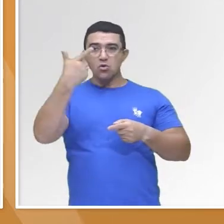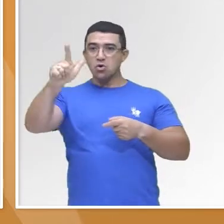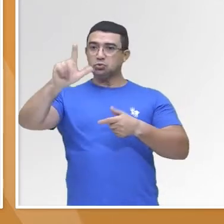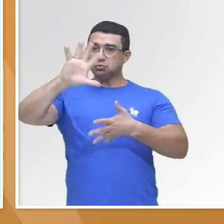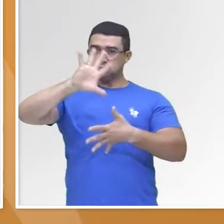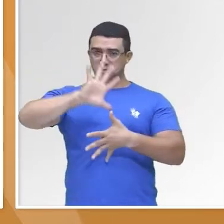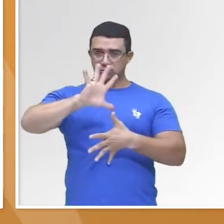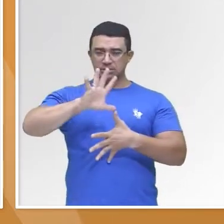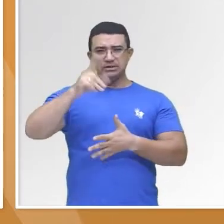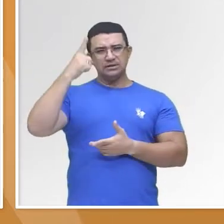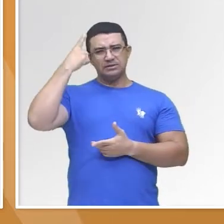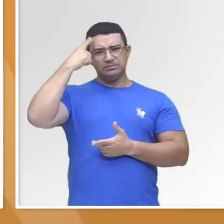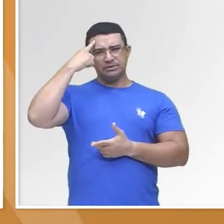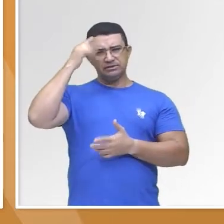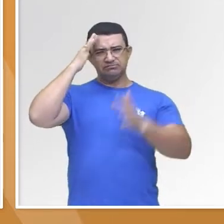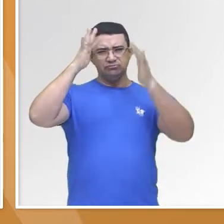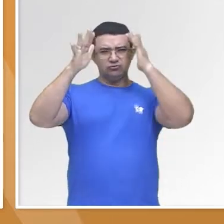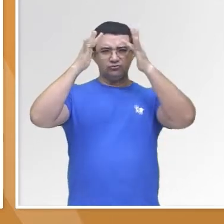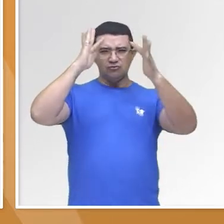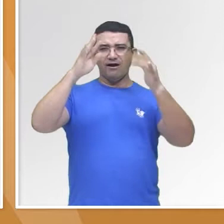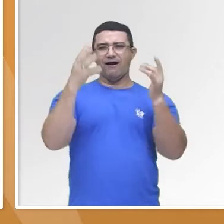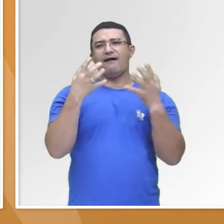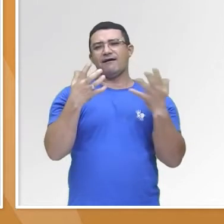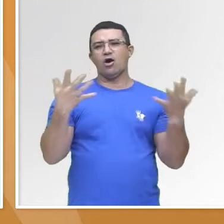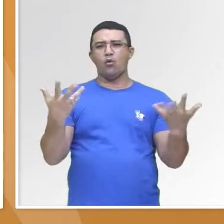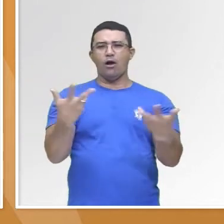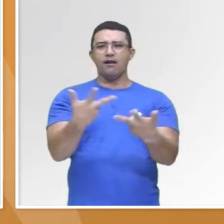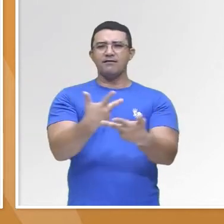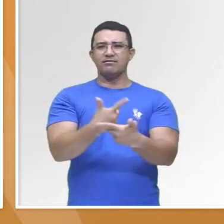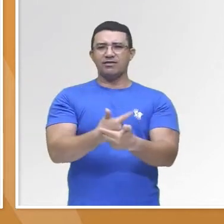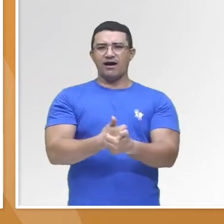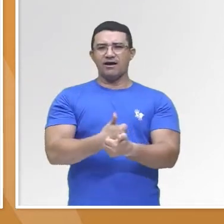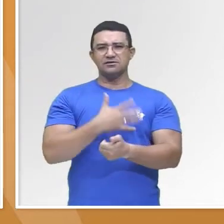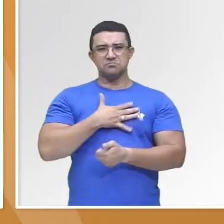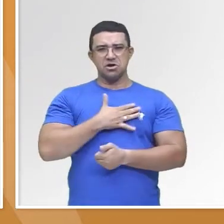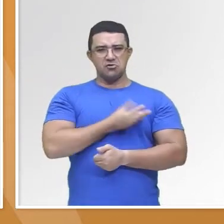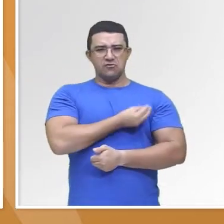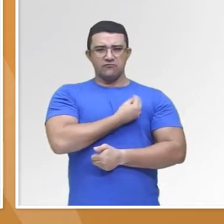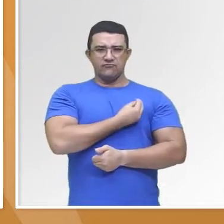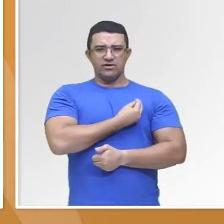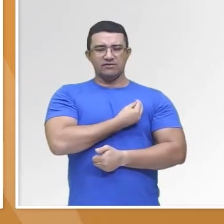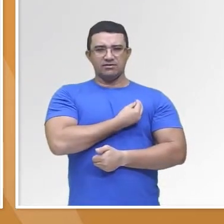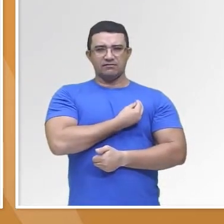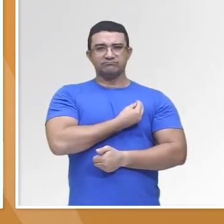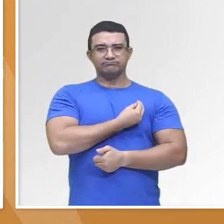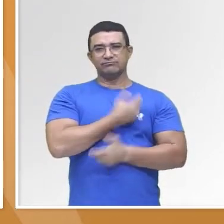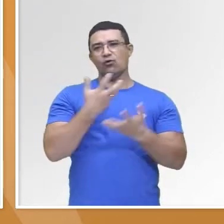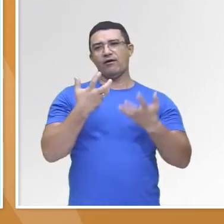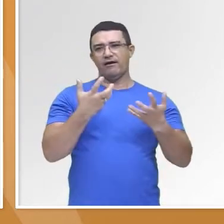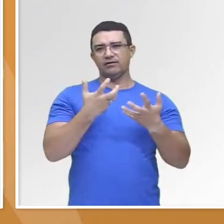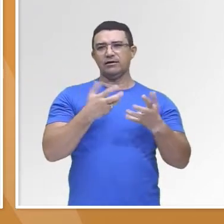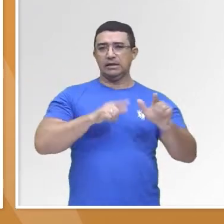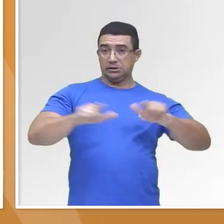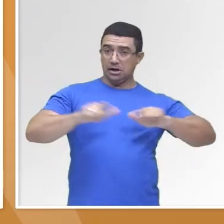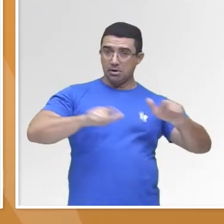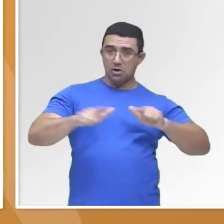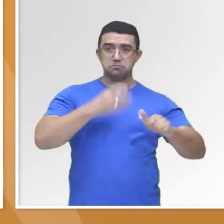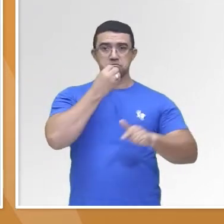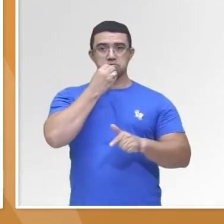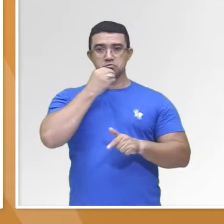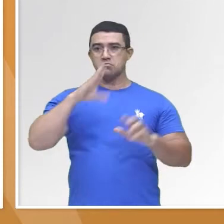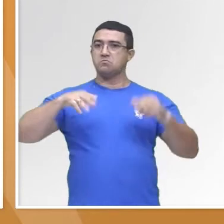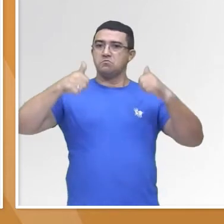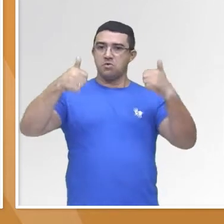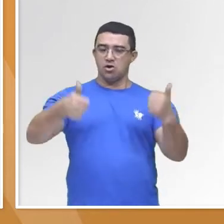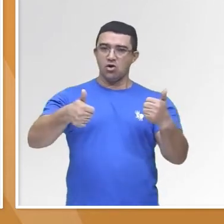que pensam numa qualidade melhor de vida, que pensam numa oportunidade melhor de trabalho, né? E acabam